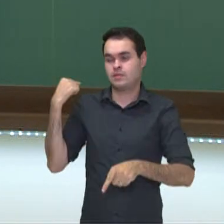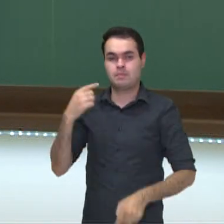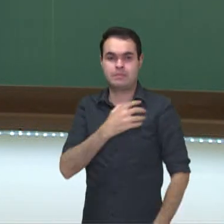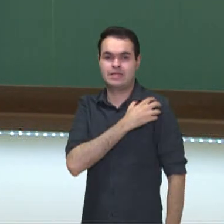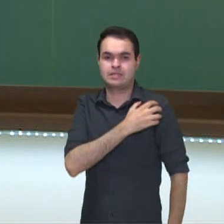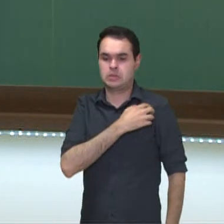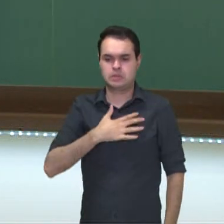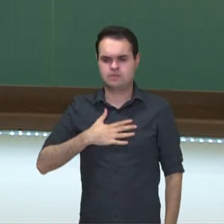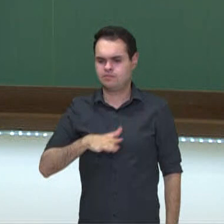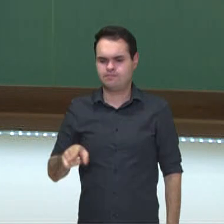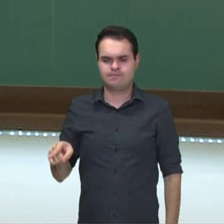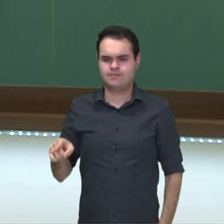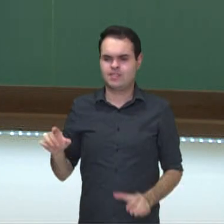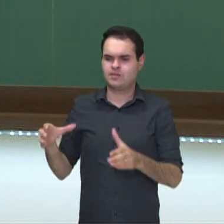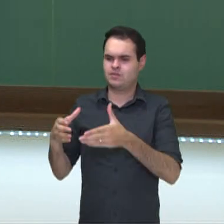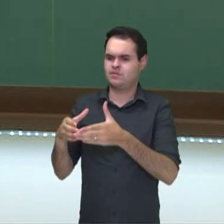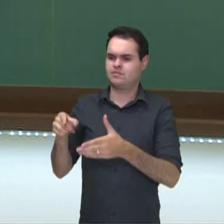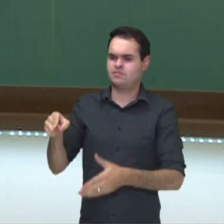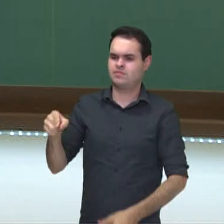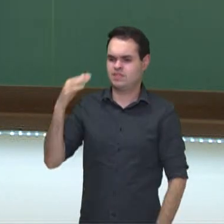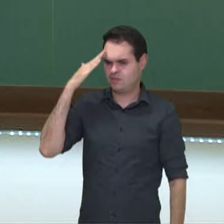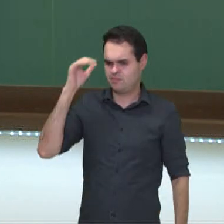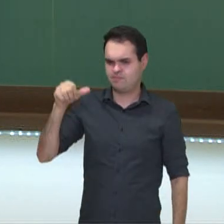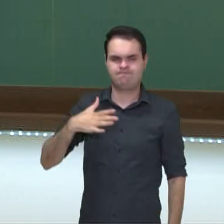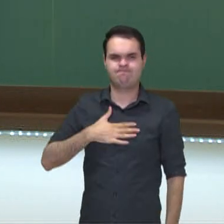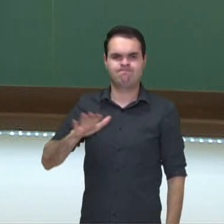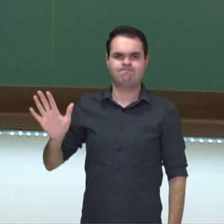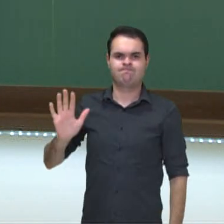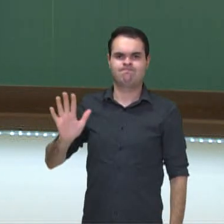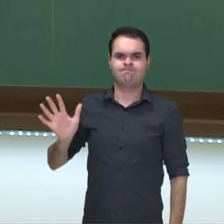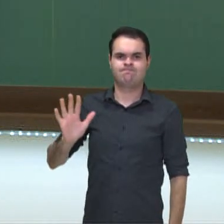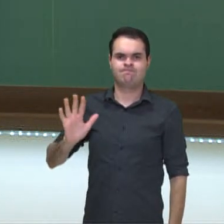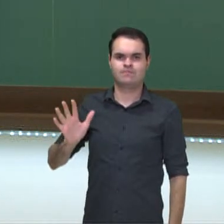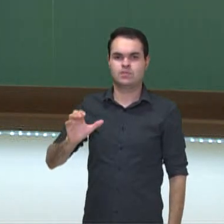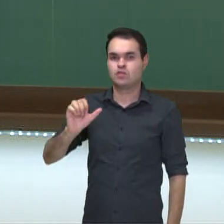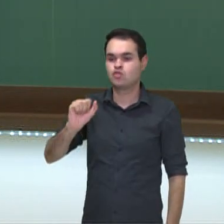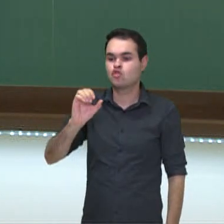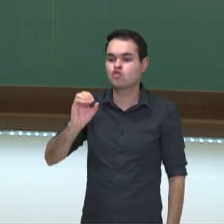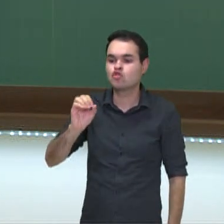não gostasse desse grupo de sábios. Para Platão, os